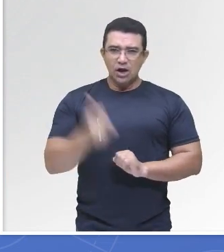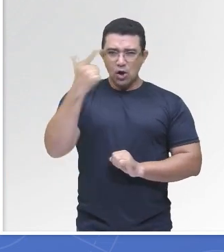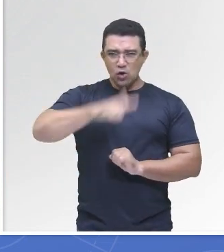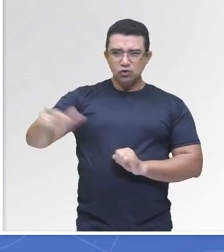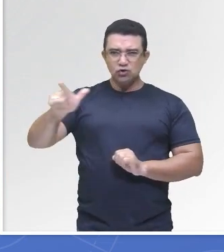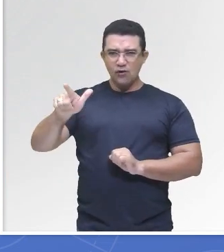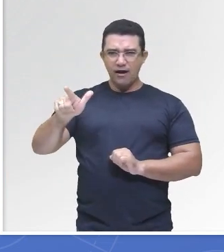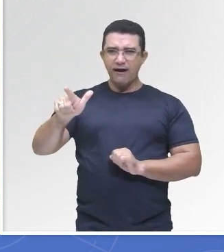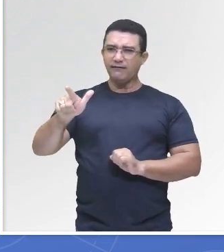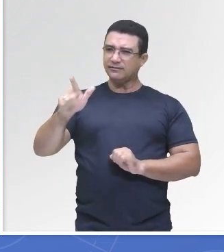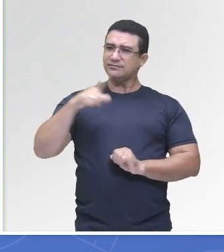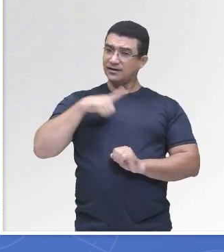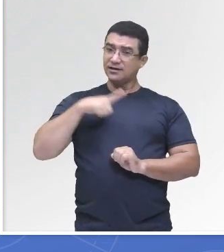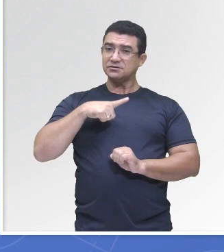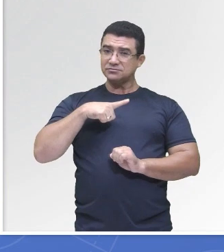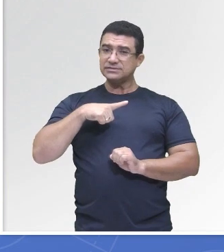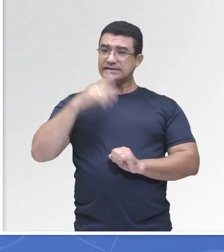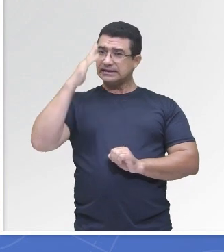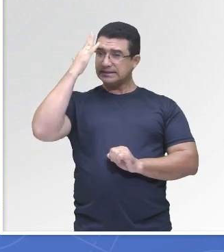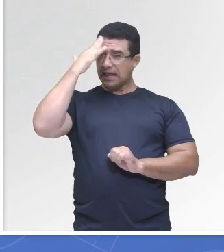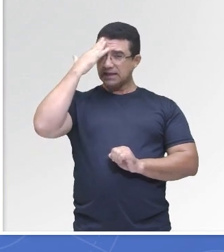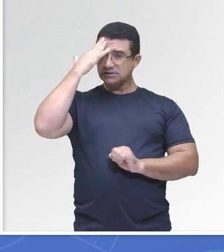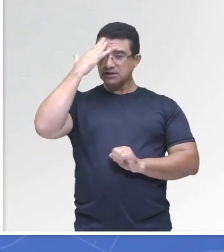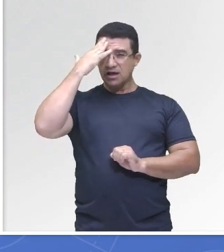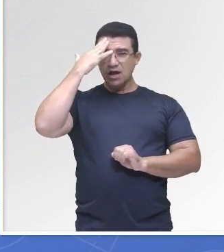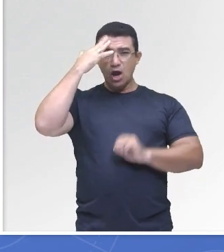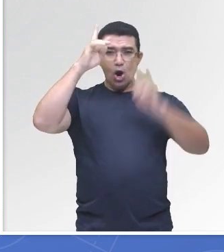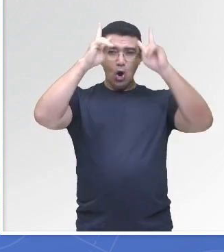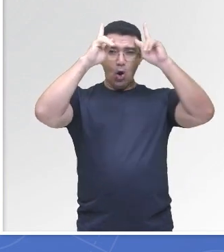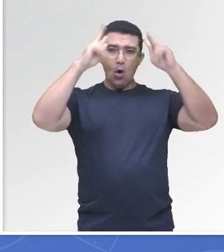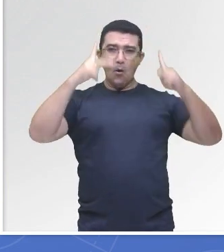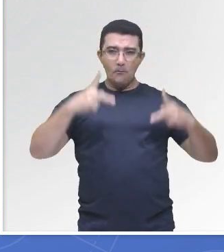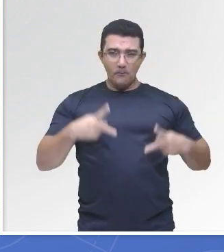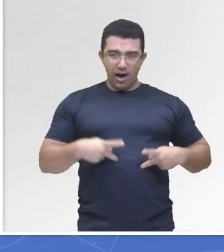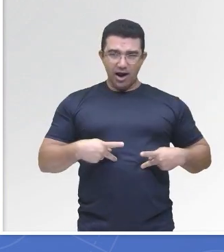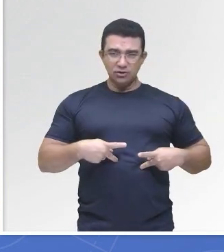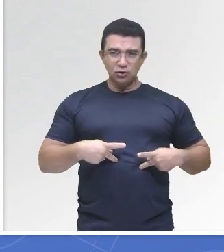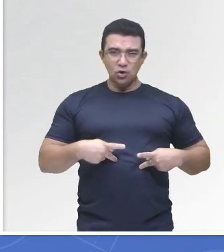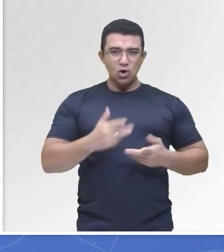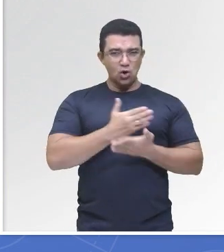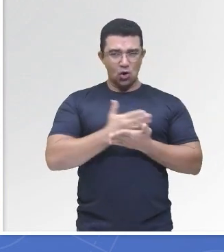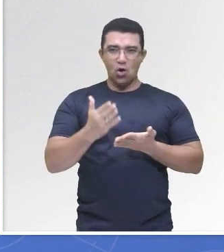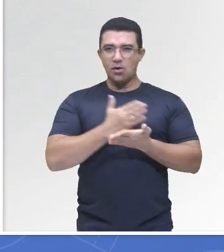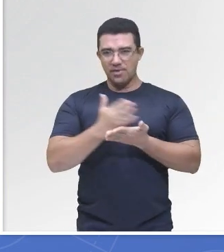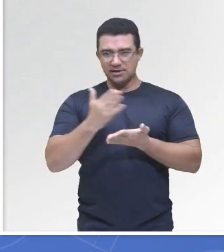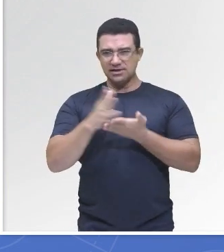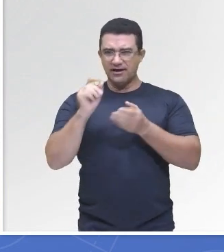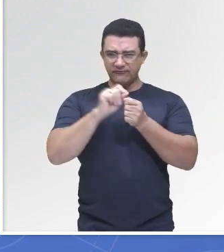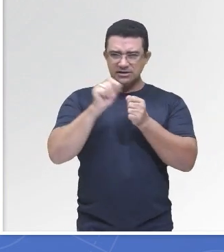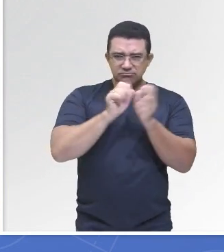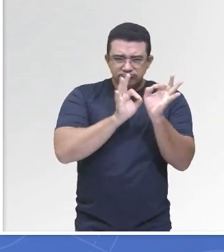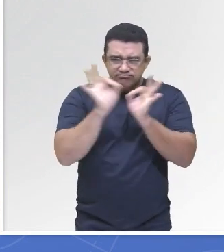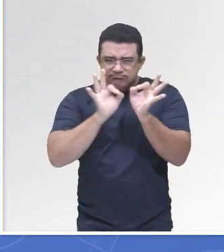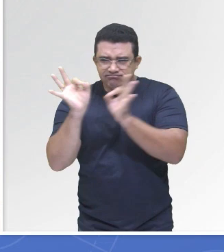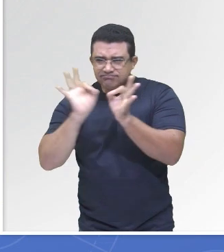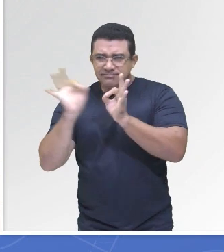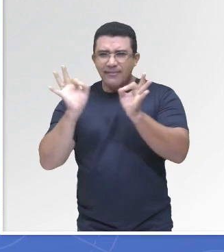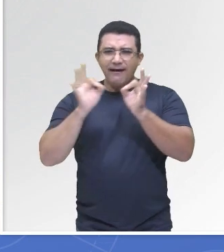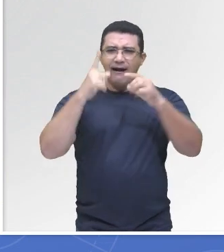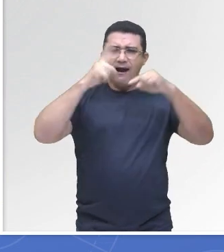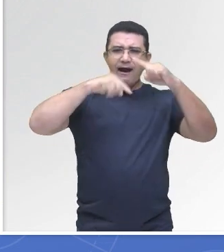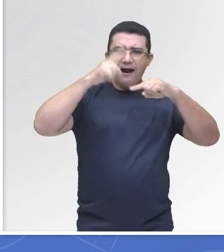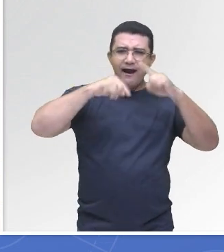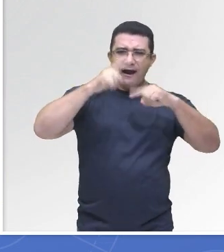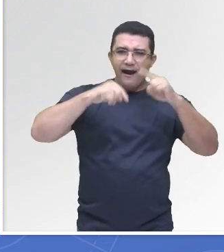ser humano, através dessas invenções que vão fazer aí toda a diferença, ele